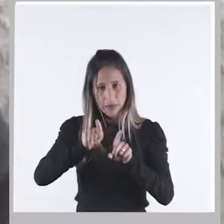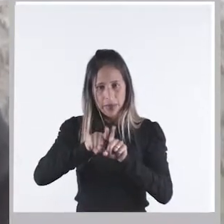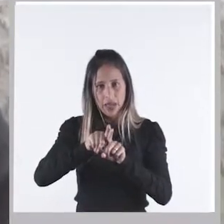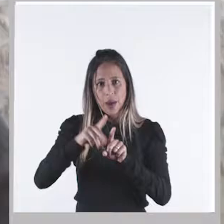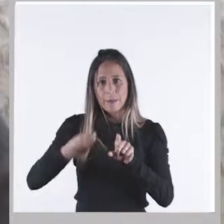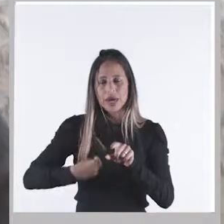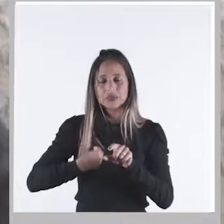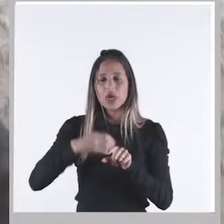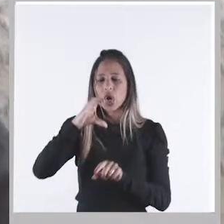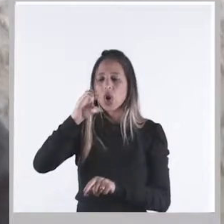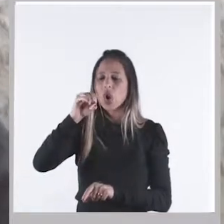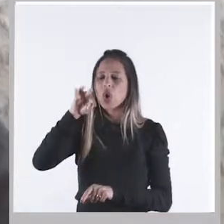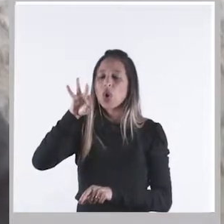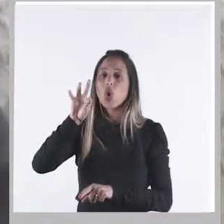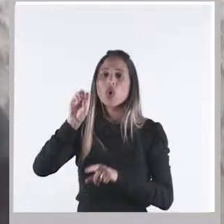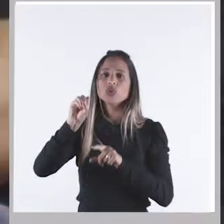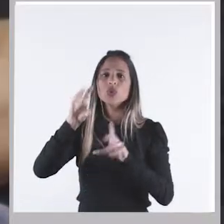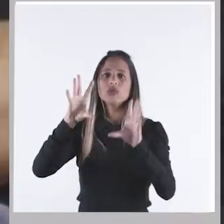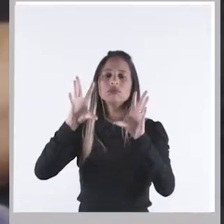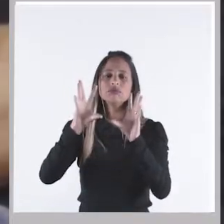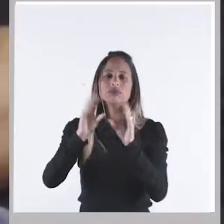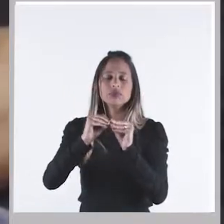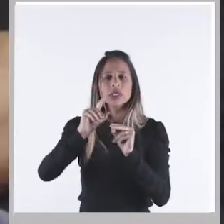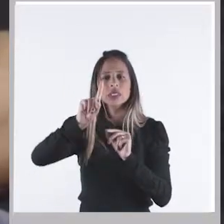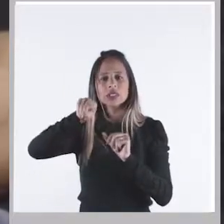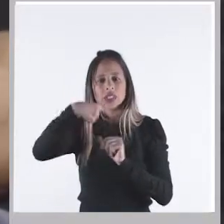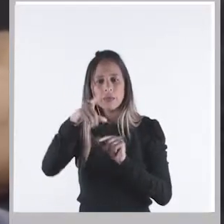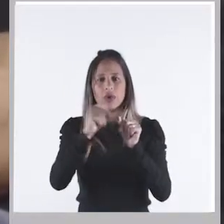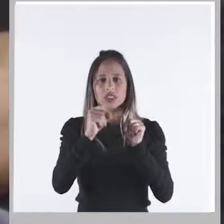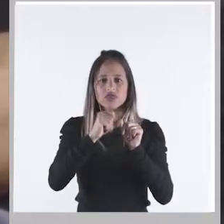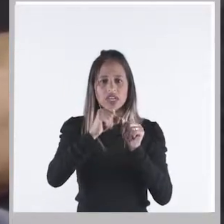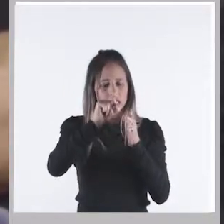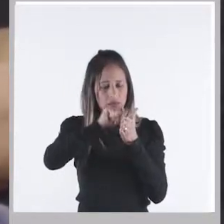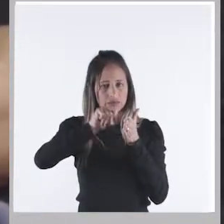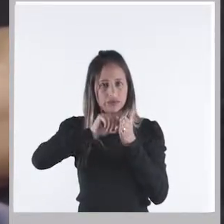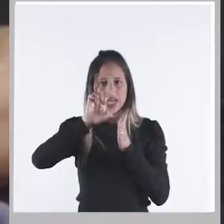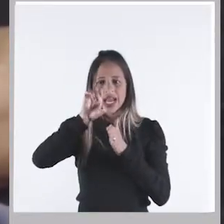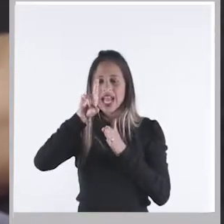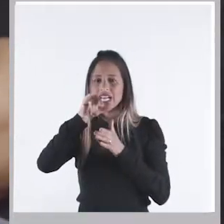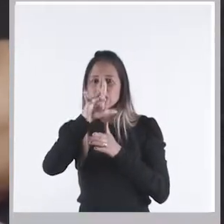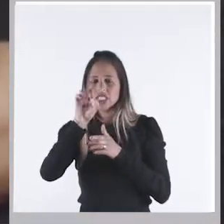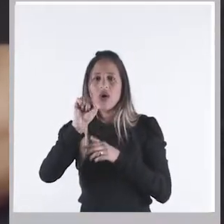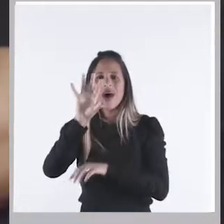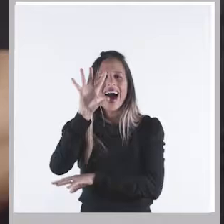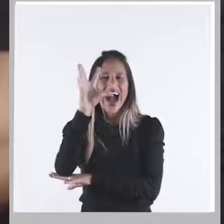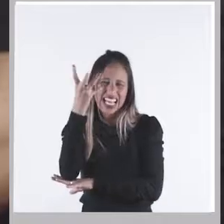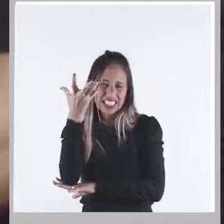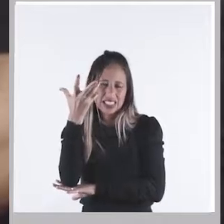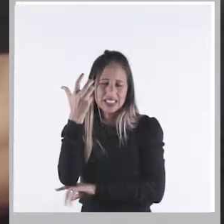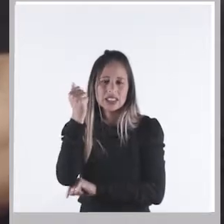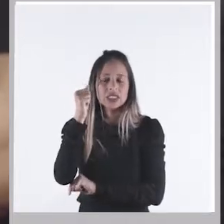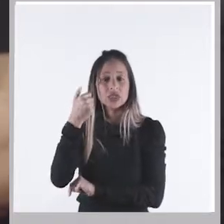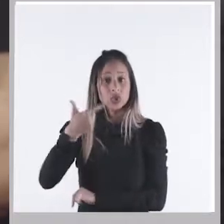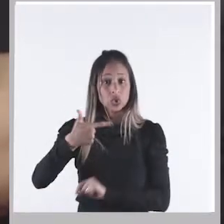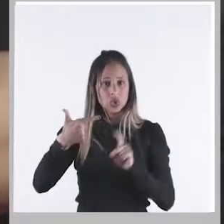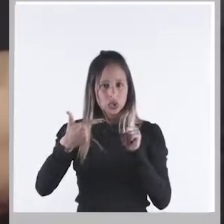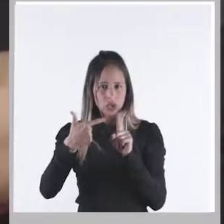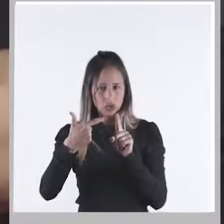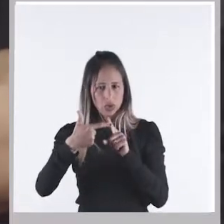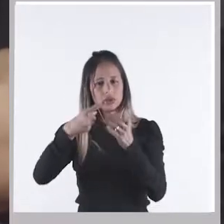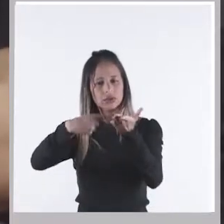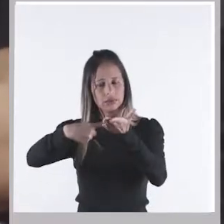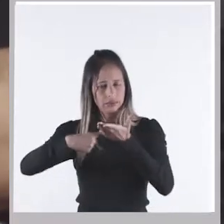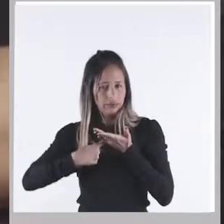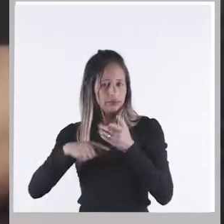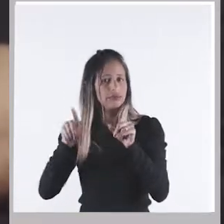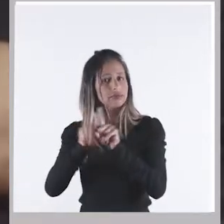3 contos curtos, né? Depois ela fez uma outra edição, o Raízes 2, e também me